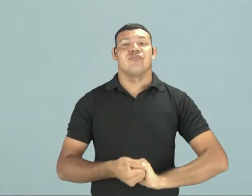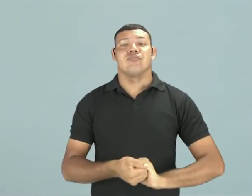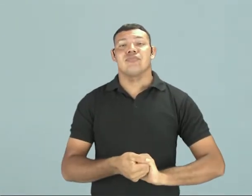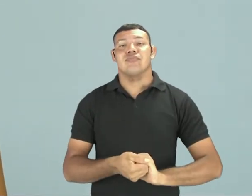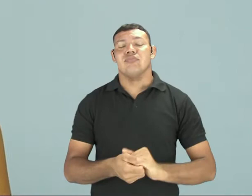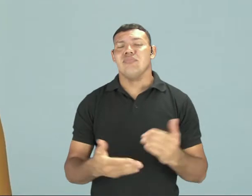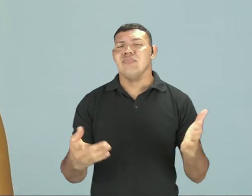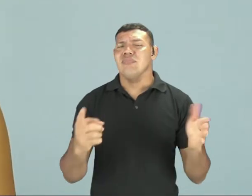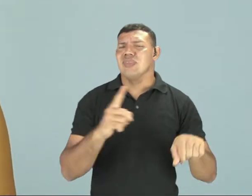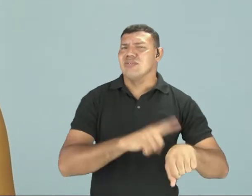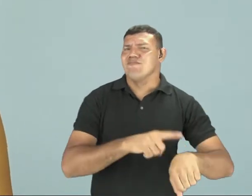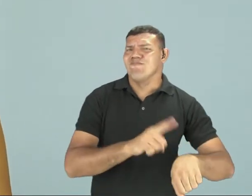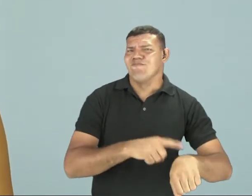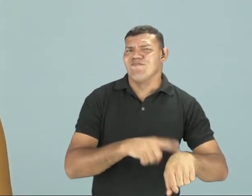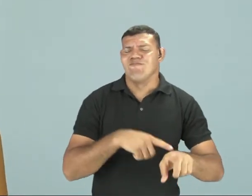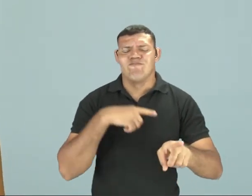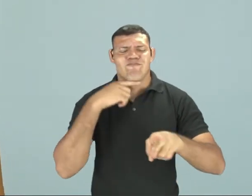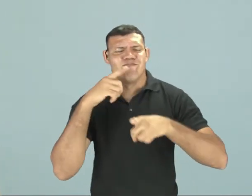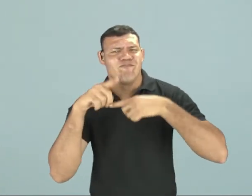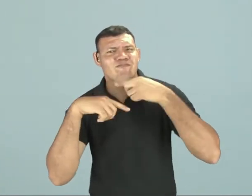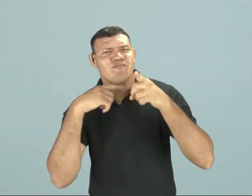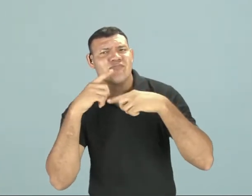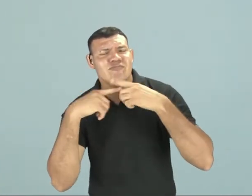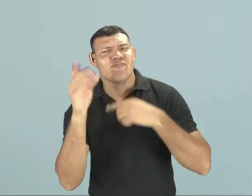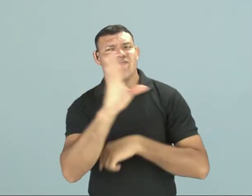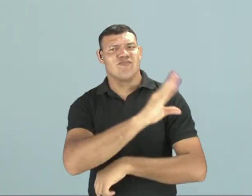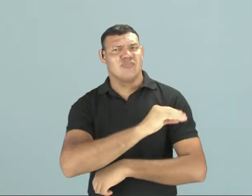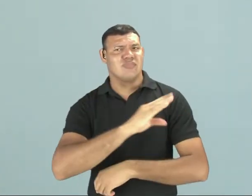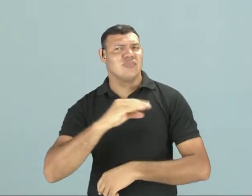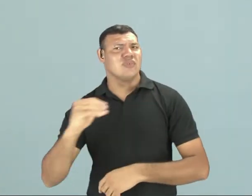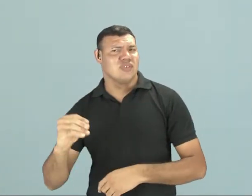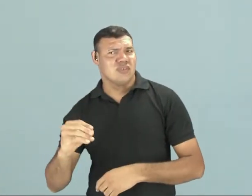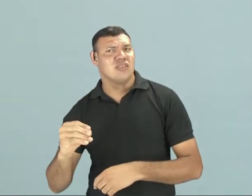um momento de muitas dúvidas que o adolescente sente.